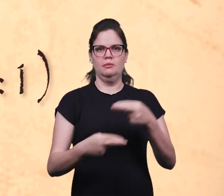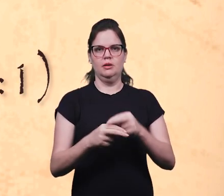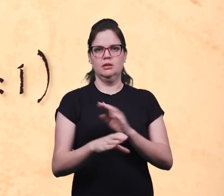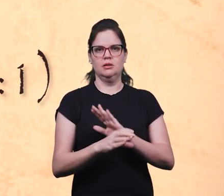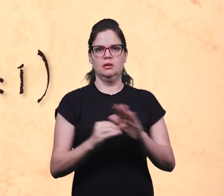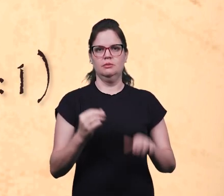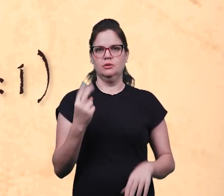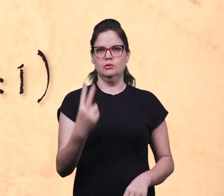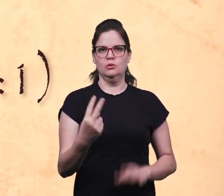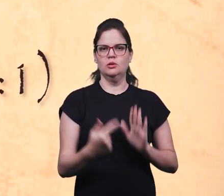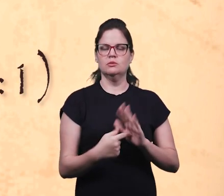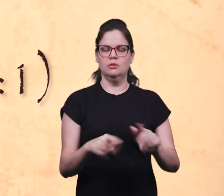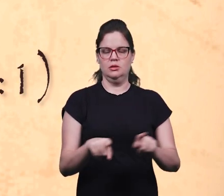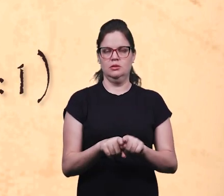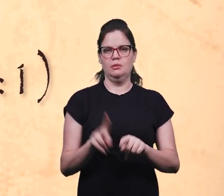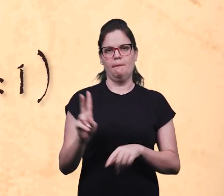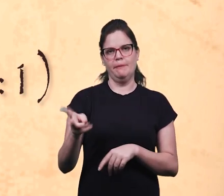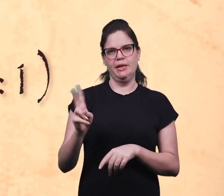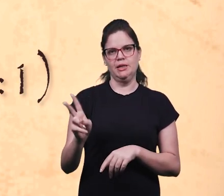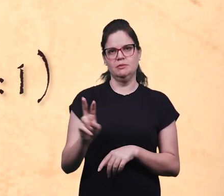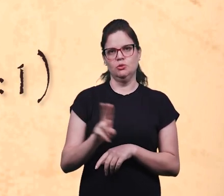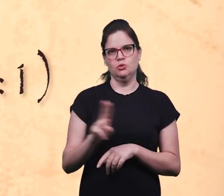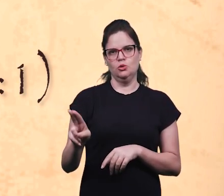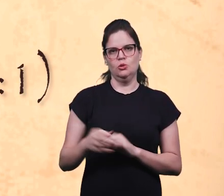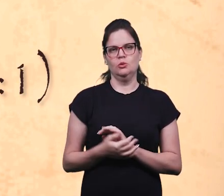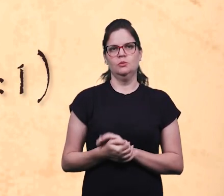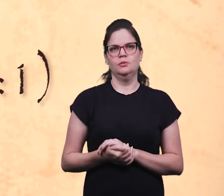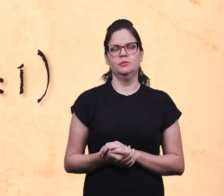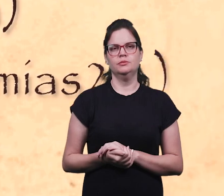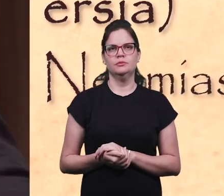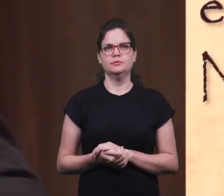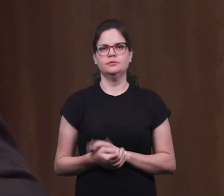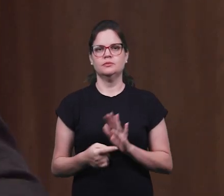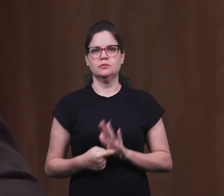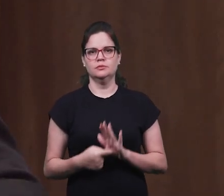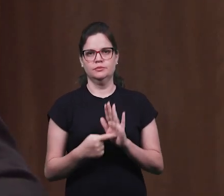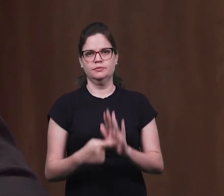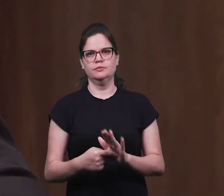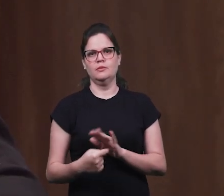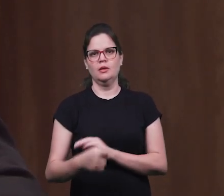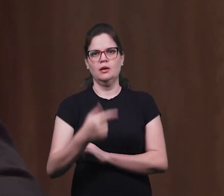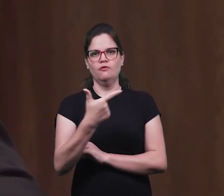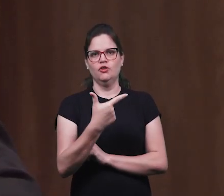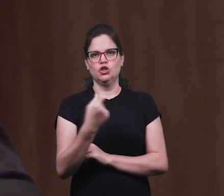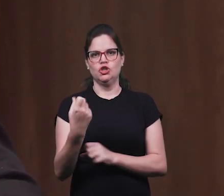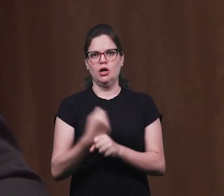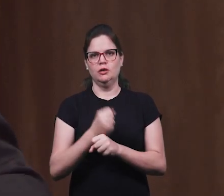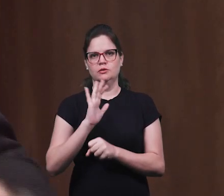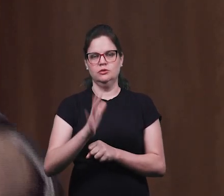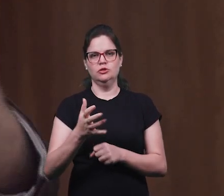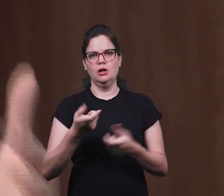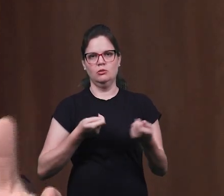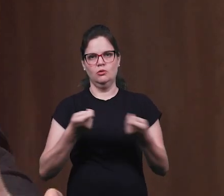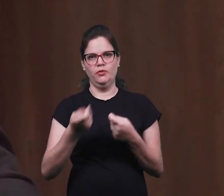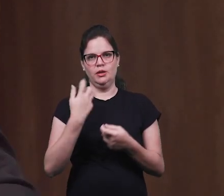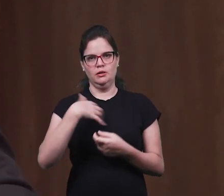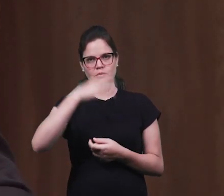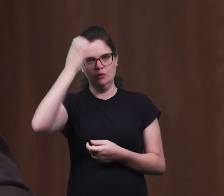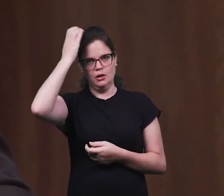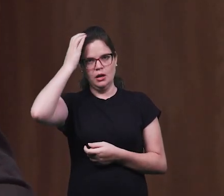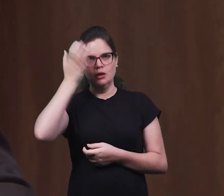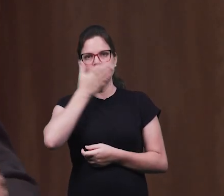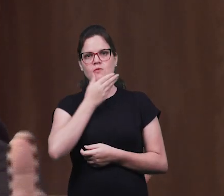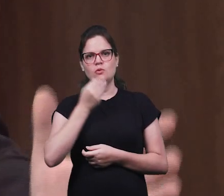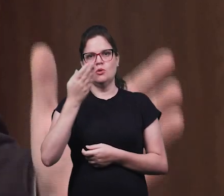2, fala no mês de Nissan, no 20º ano de Artaxerxes, ele fez um